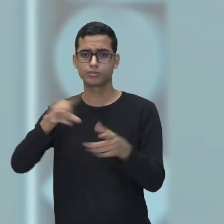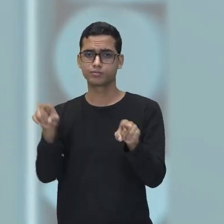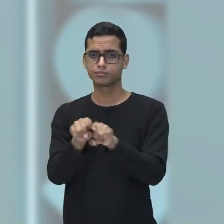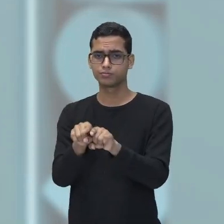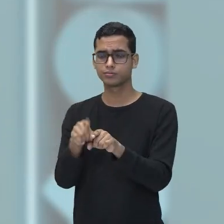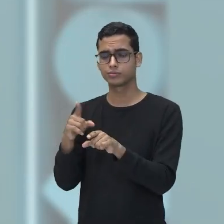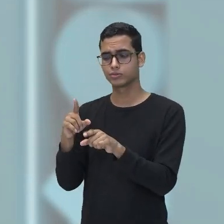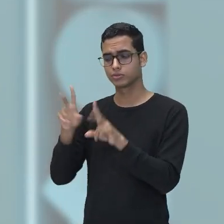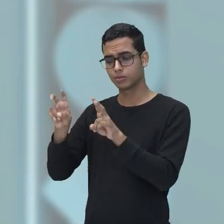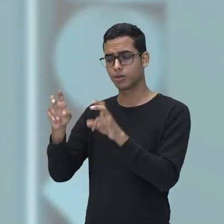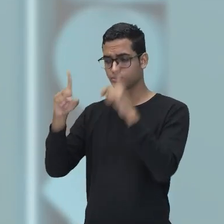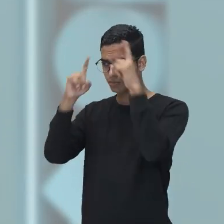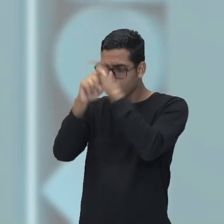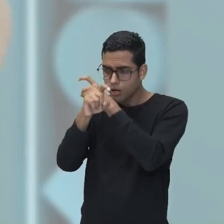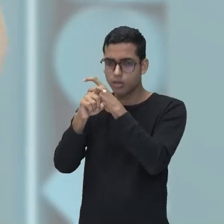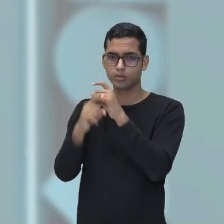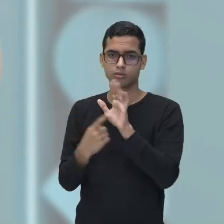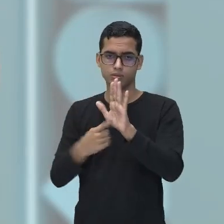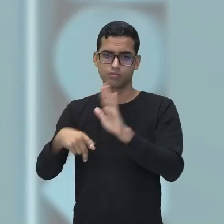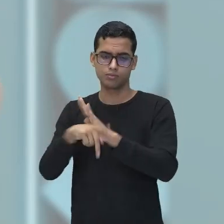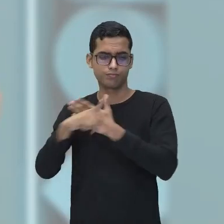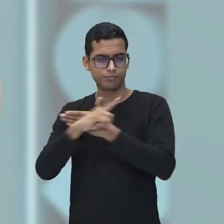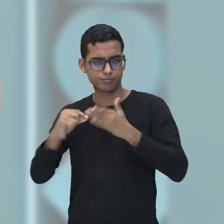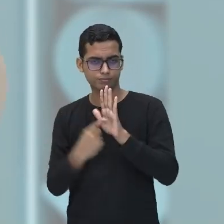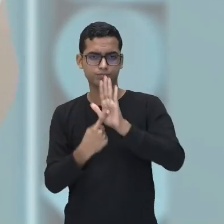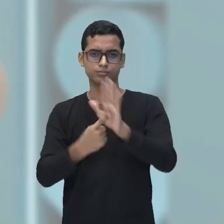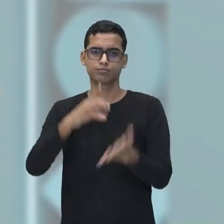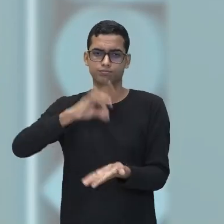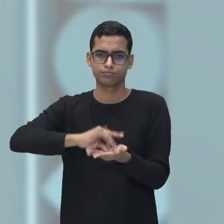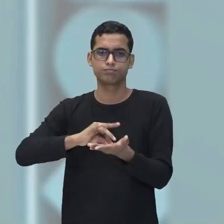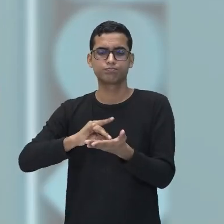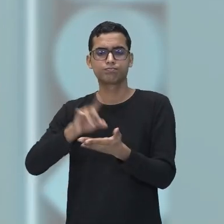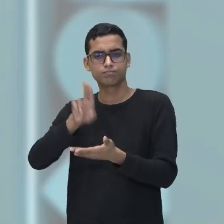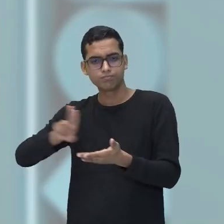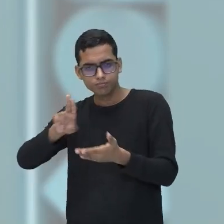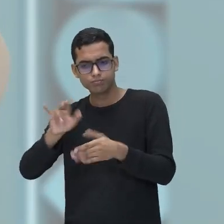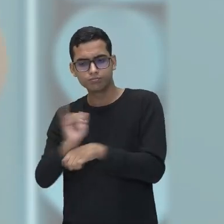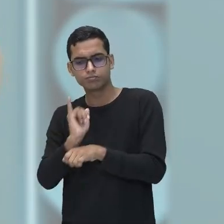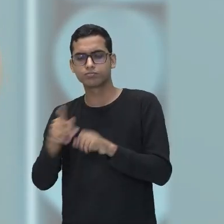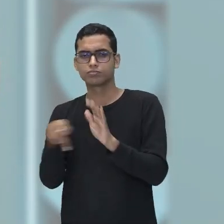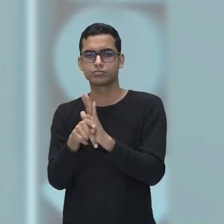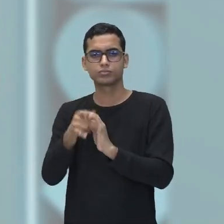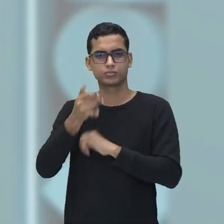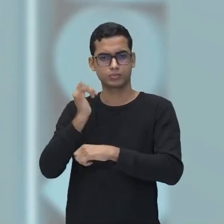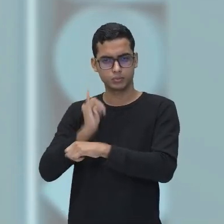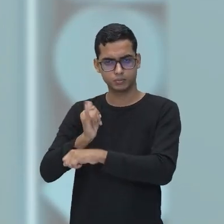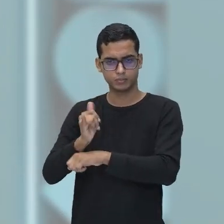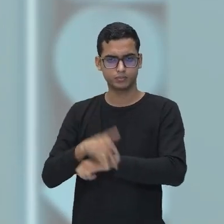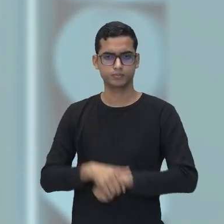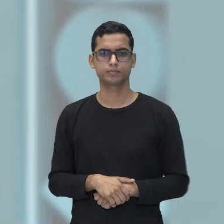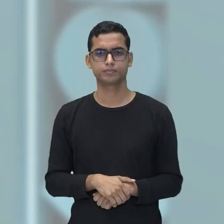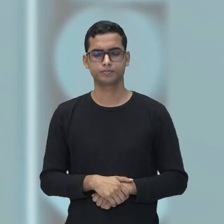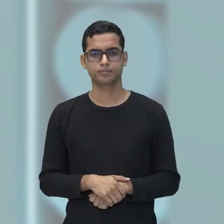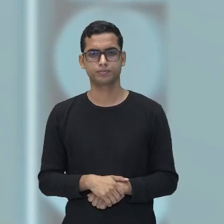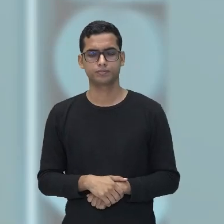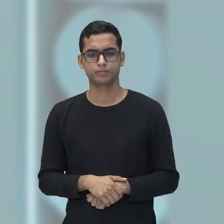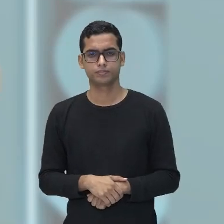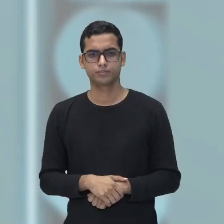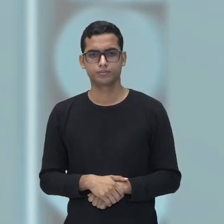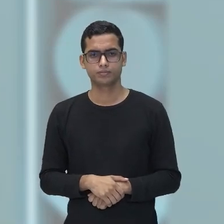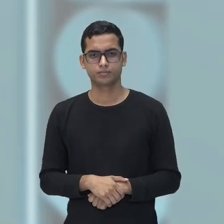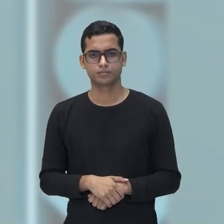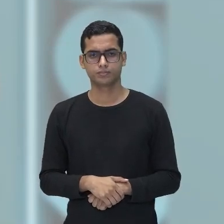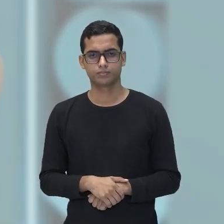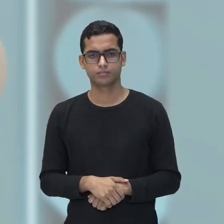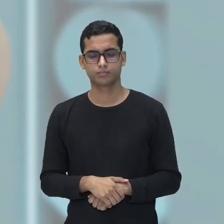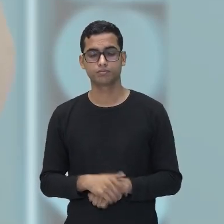tão delicado e que essa autora traz à tona por meio deste conto. E, no caso, vemos aí que a protagonista